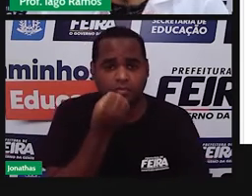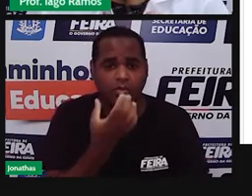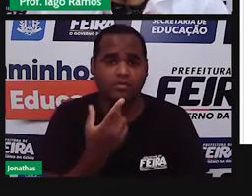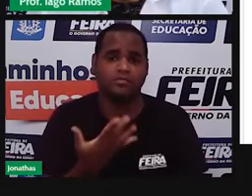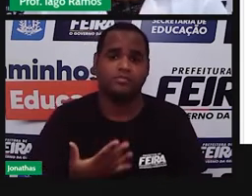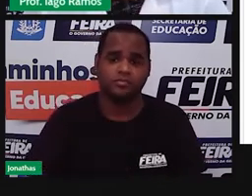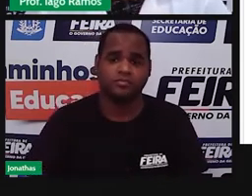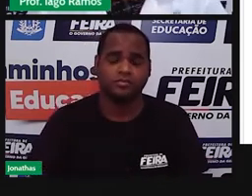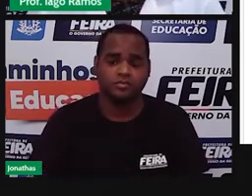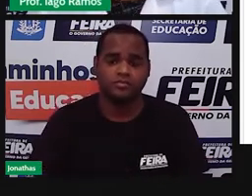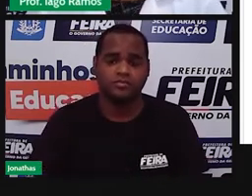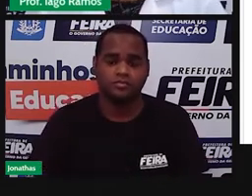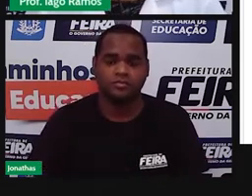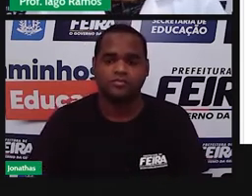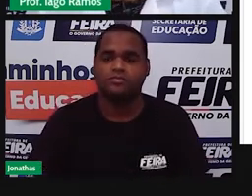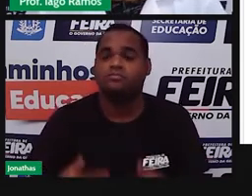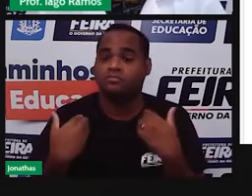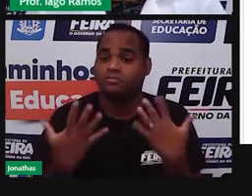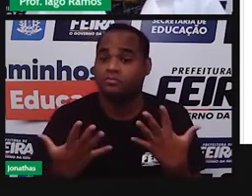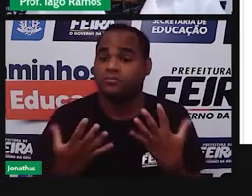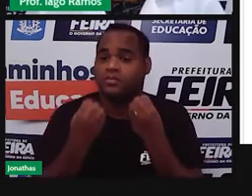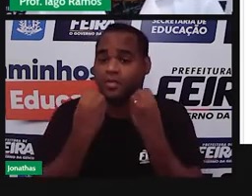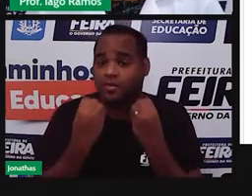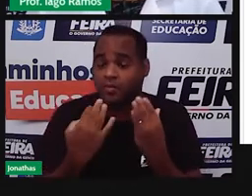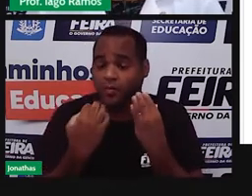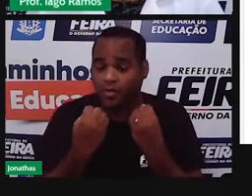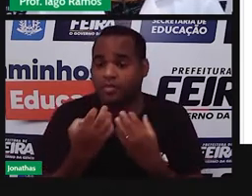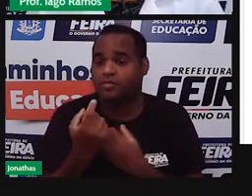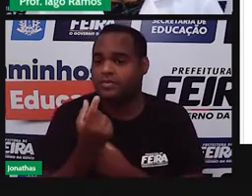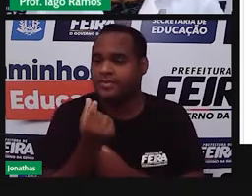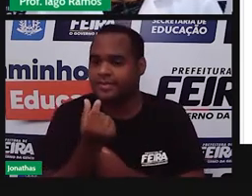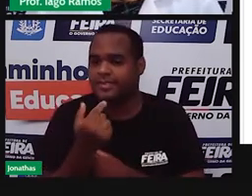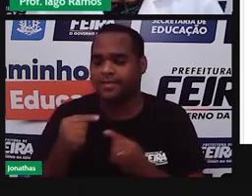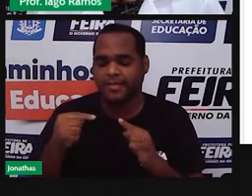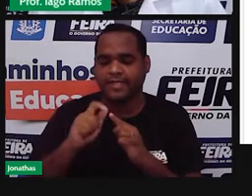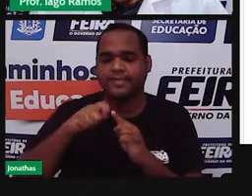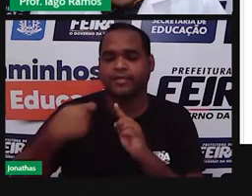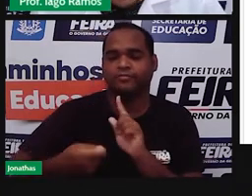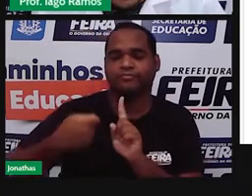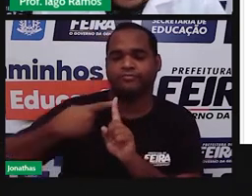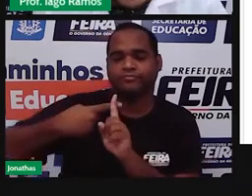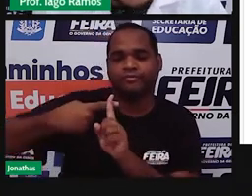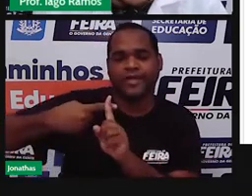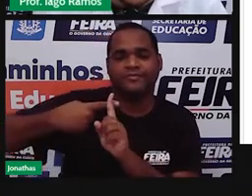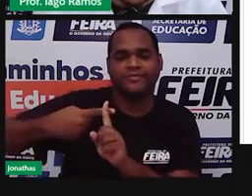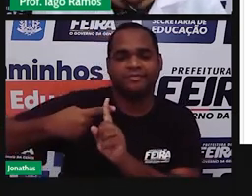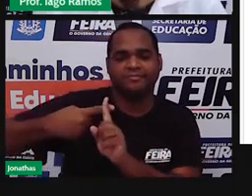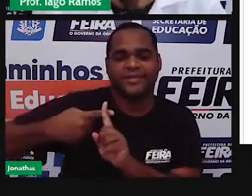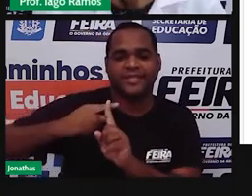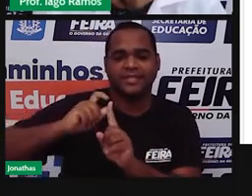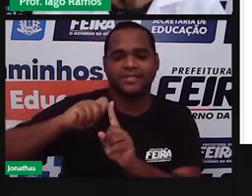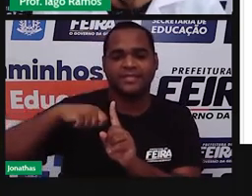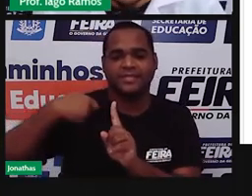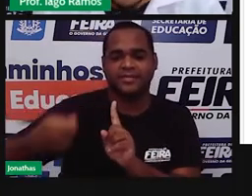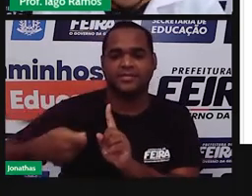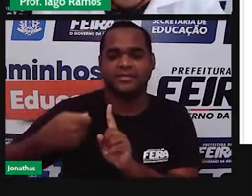dinheiro. Uma coisa boa é uma coisa positiva. Então vamos colocar assim, ó.